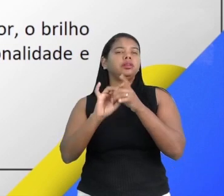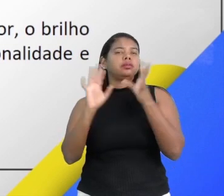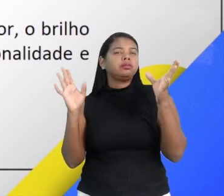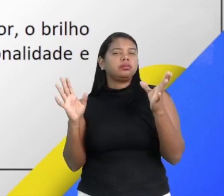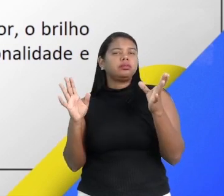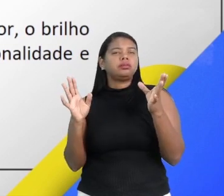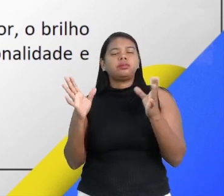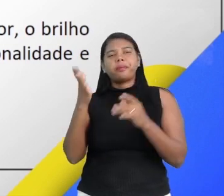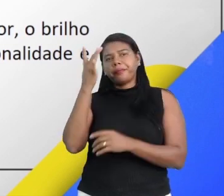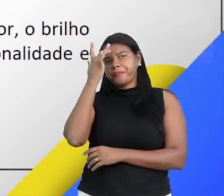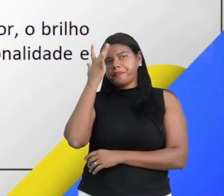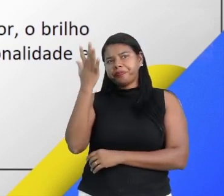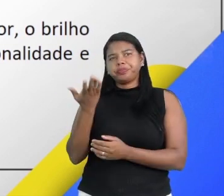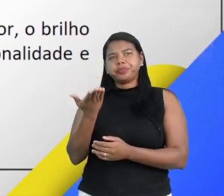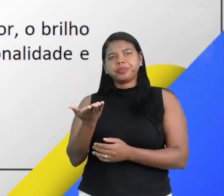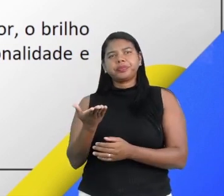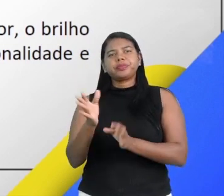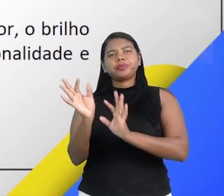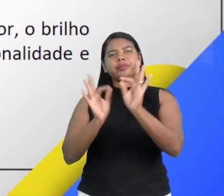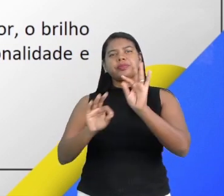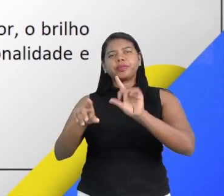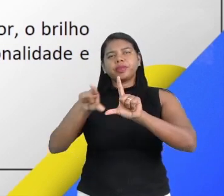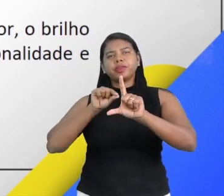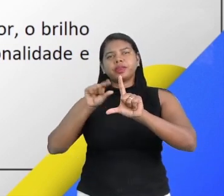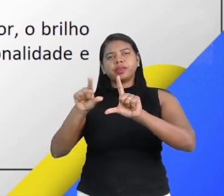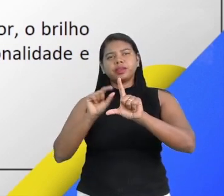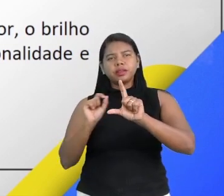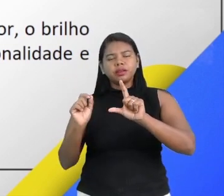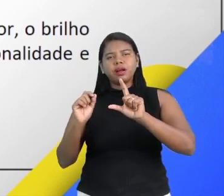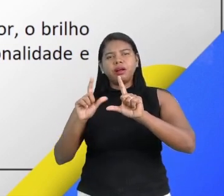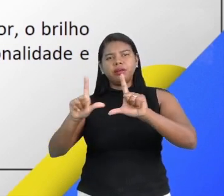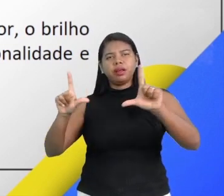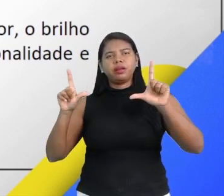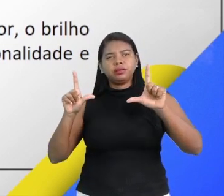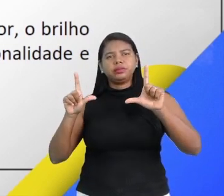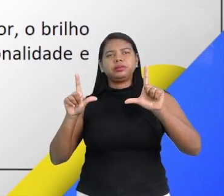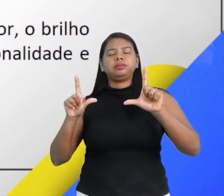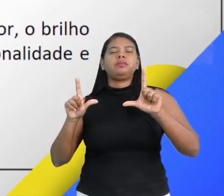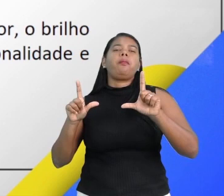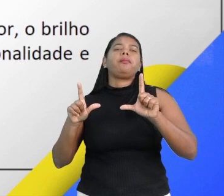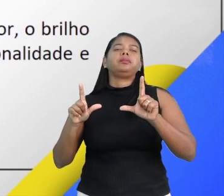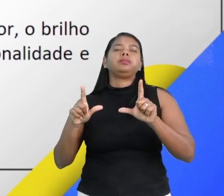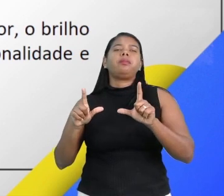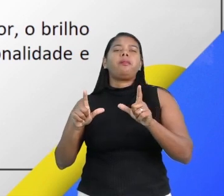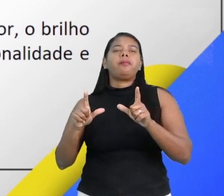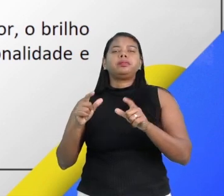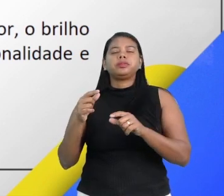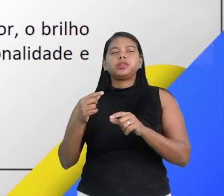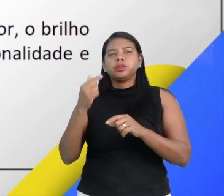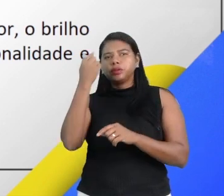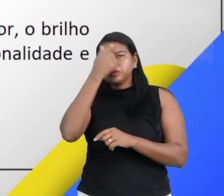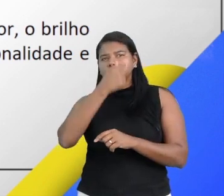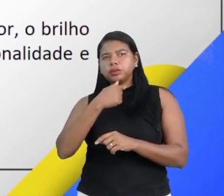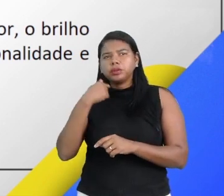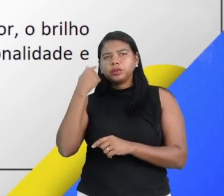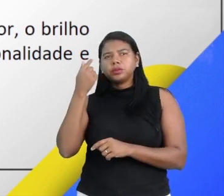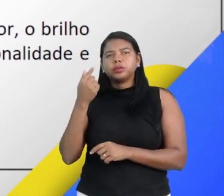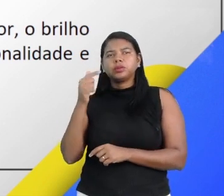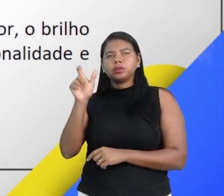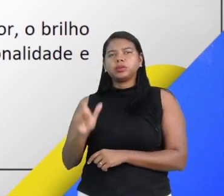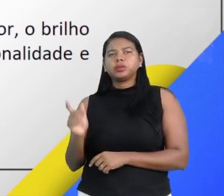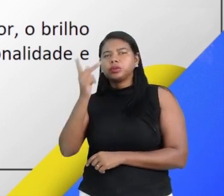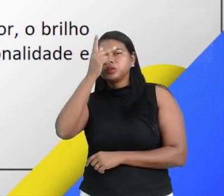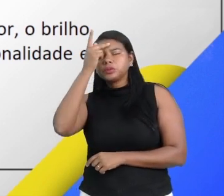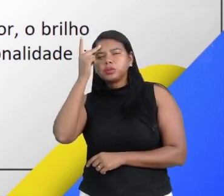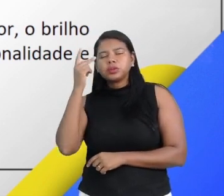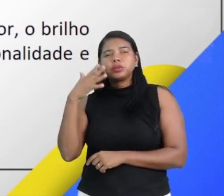para você na hora de você selecionar parte da imagem, também na hora de você corrigir o rosto de alguém, vai dar um acabamento